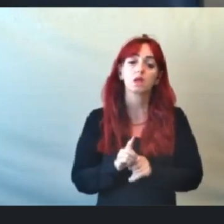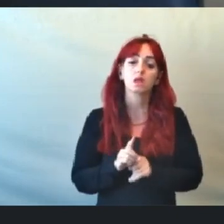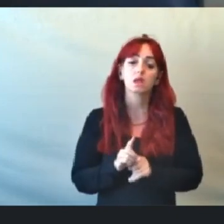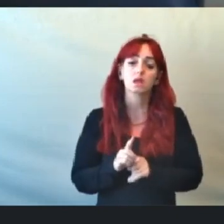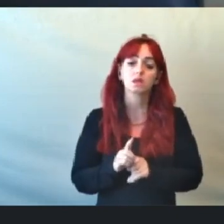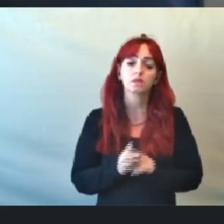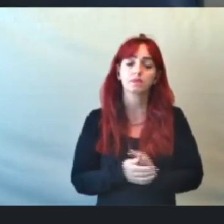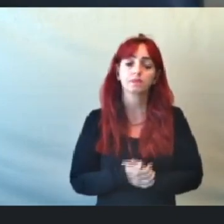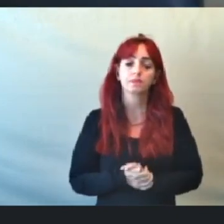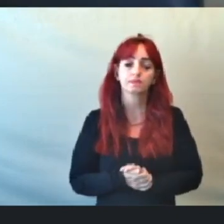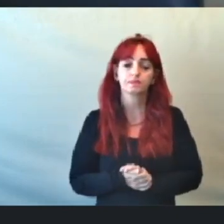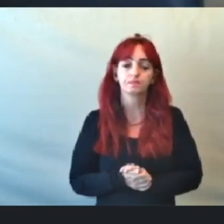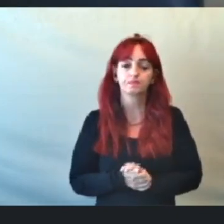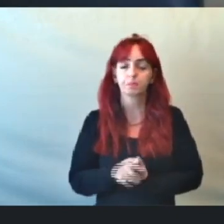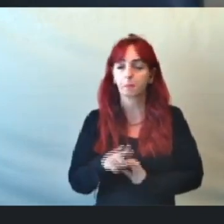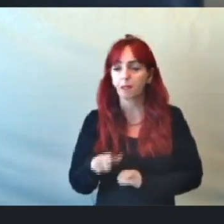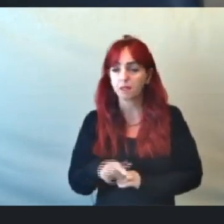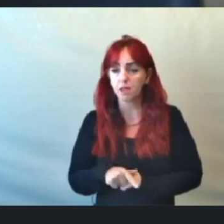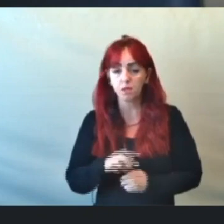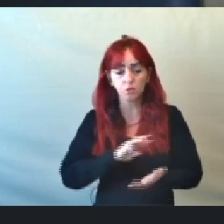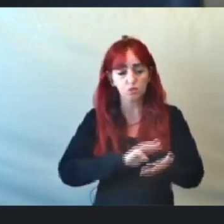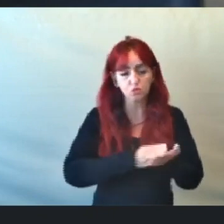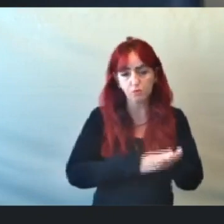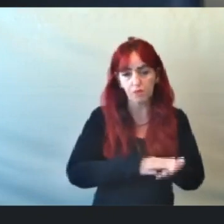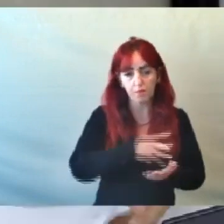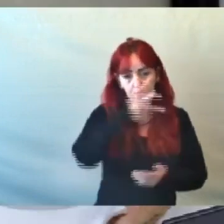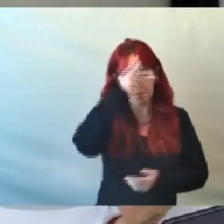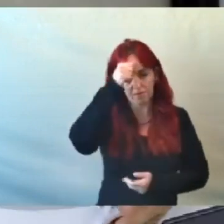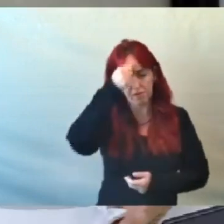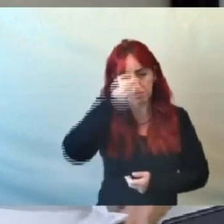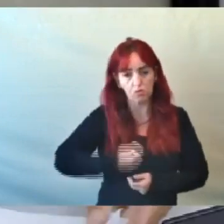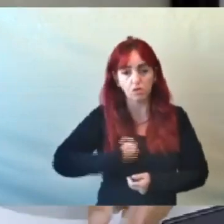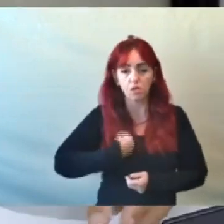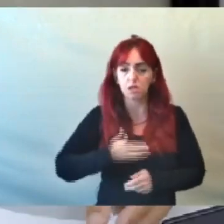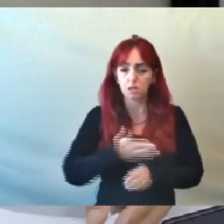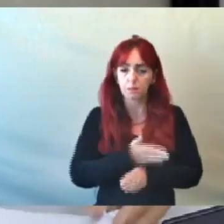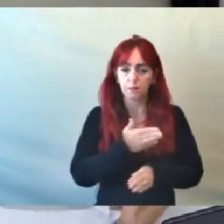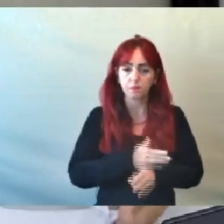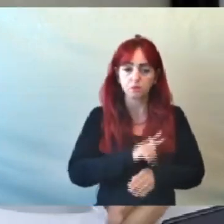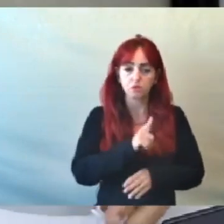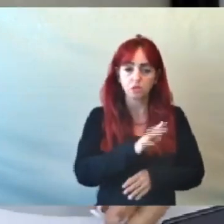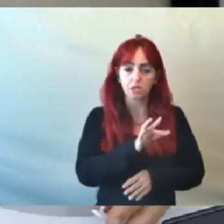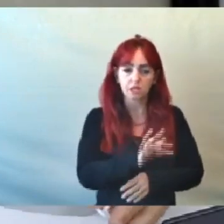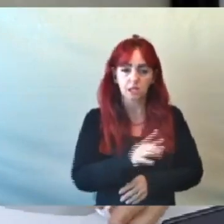membros da equipe da prefeitura que participou do GT tocou nesse ponto?